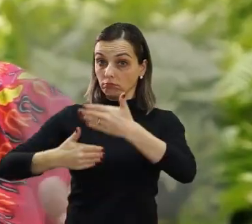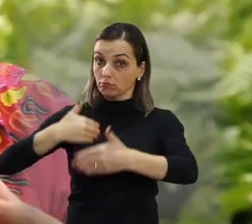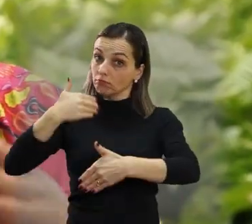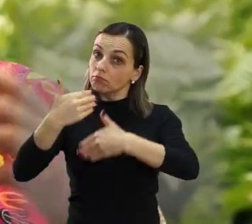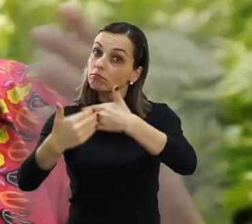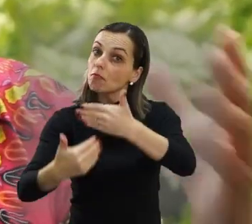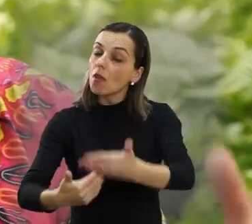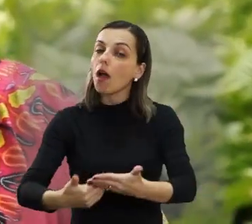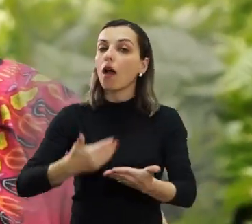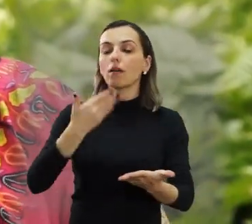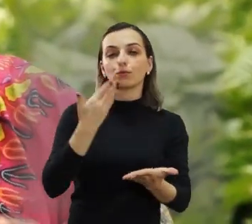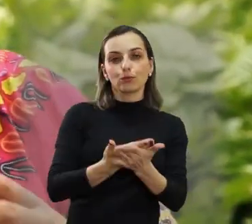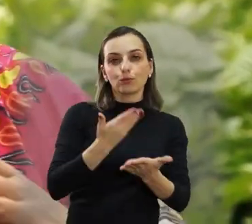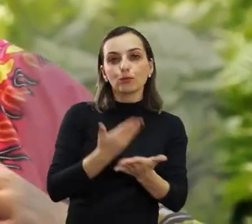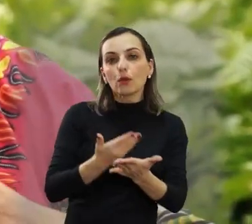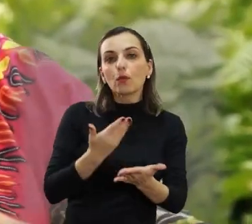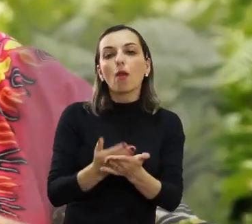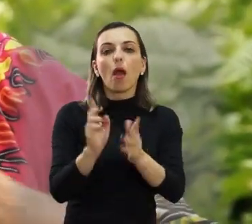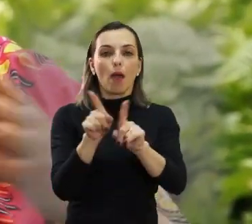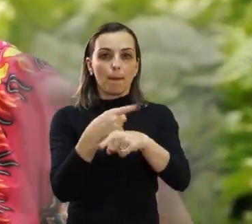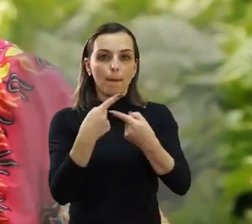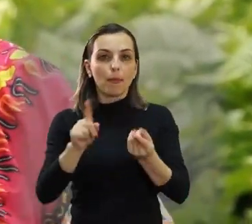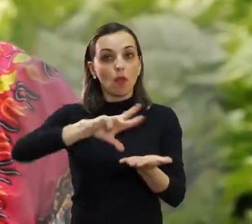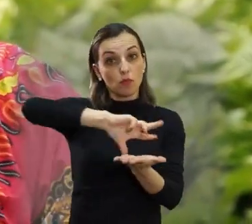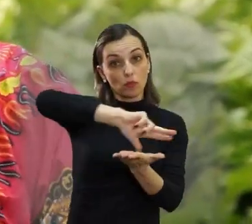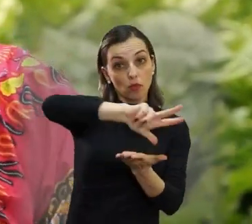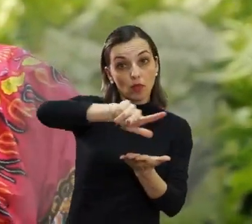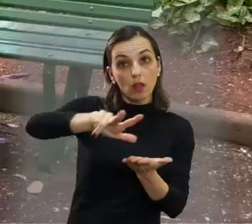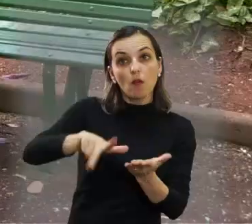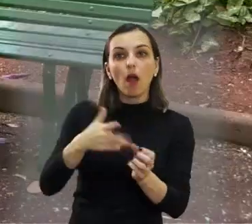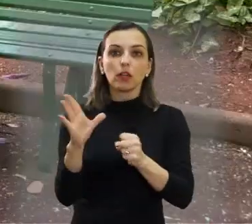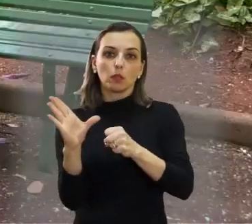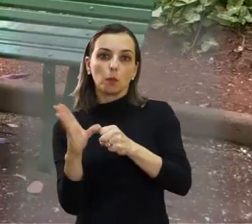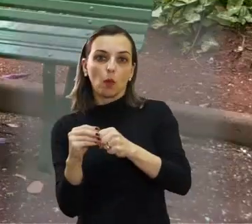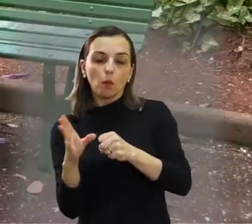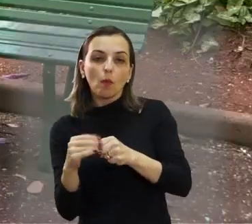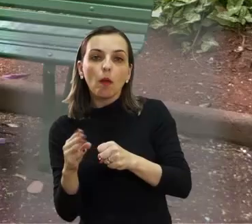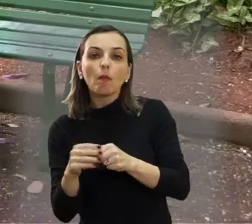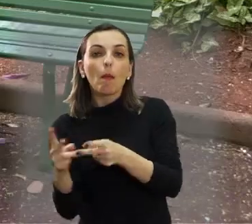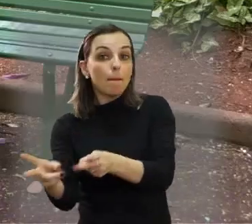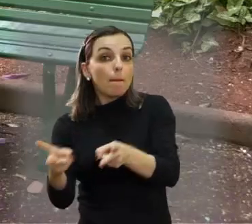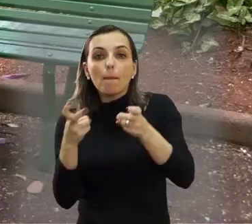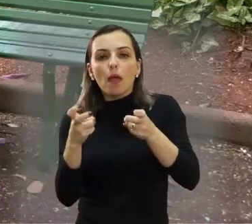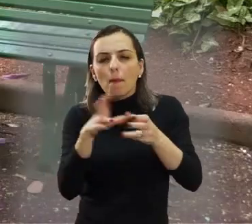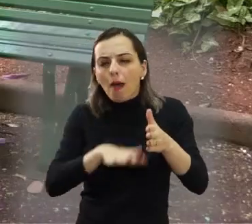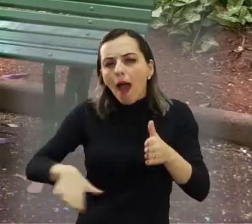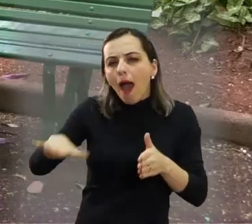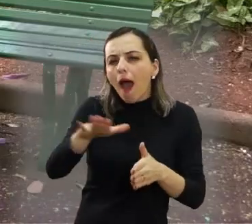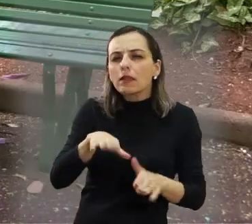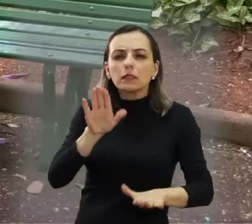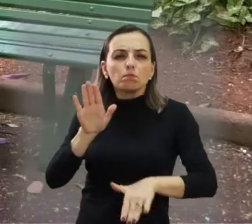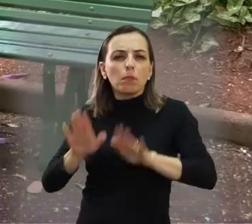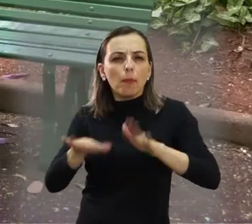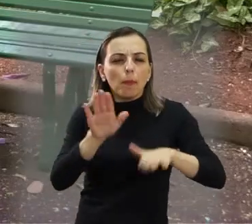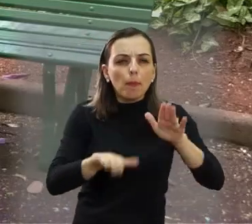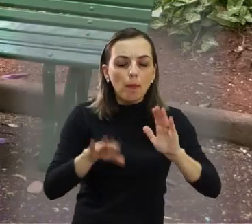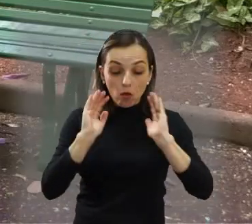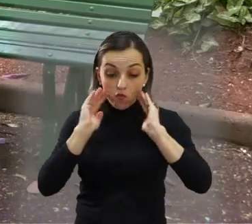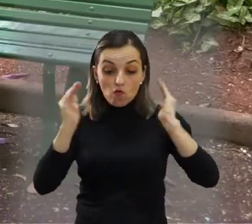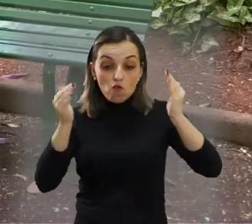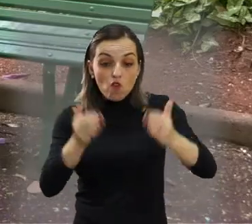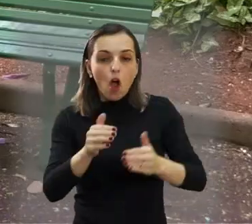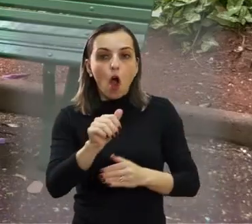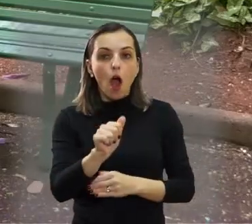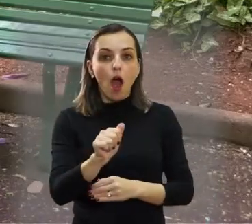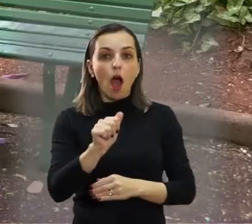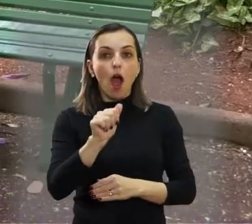buscando estudo, referências musicais, a gente começa a entender que é muito mais